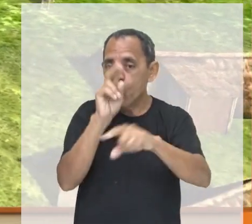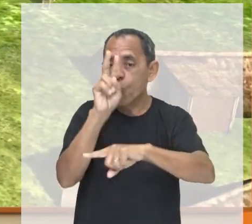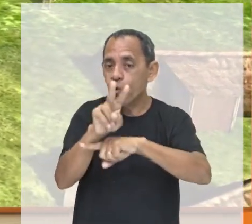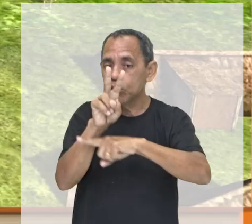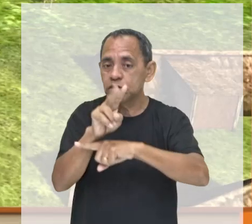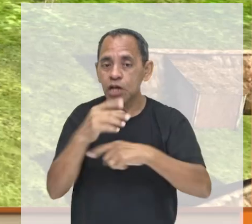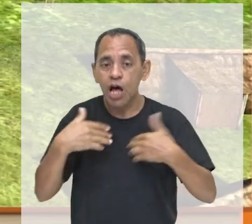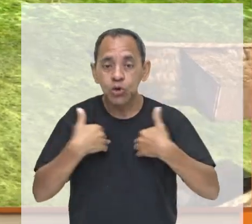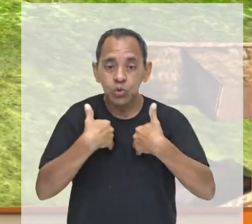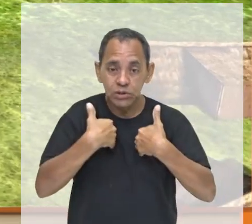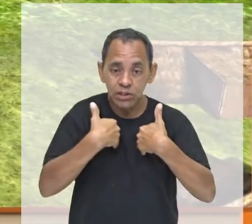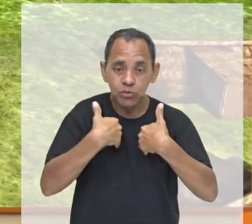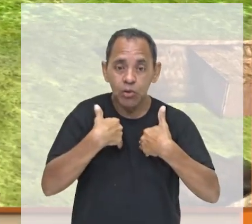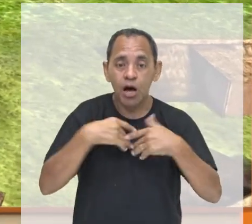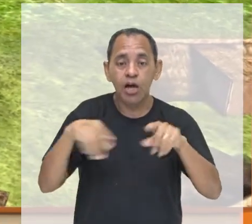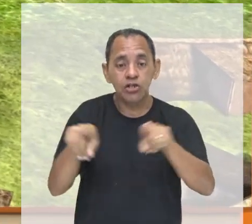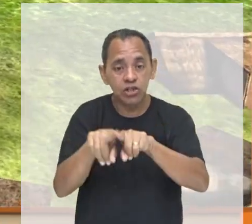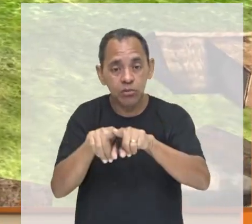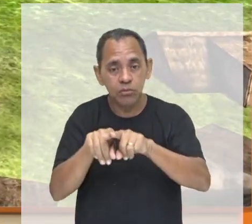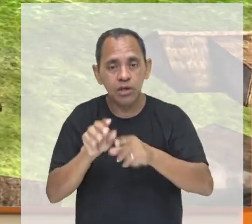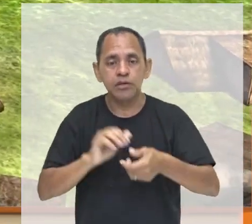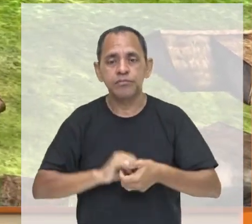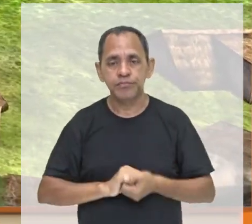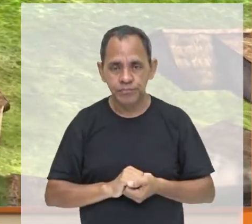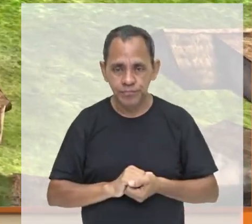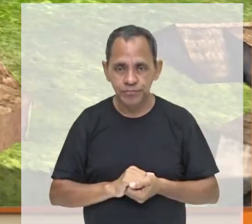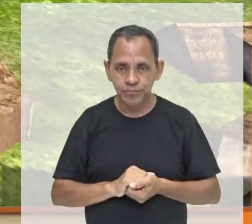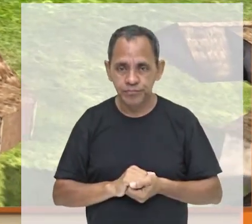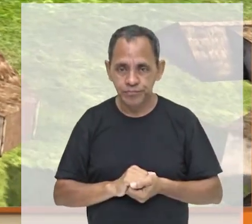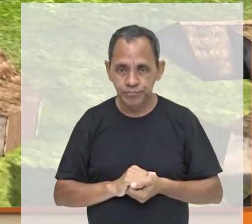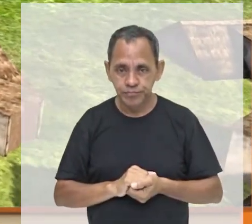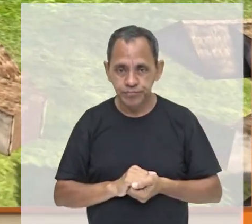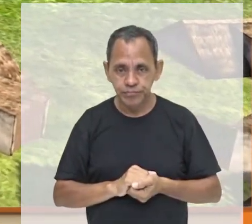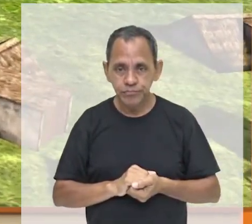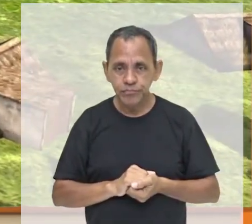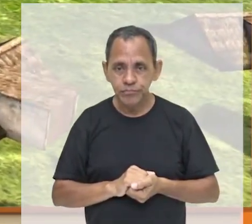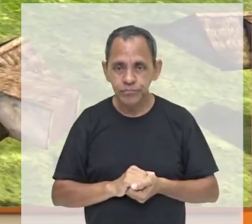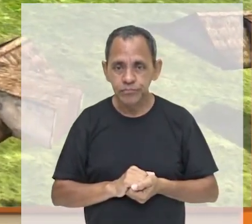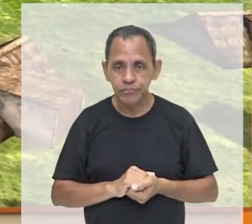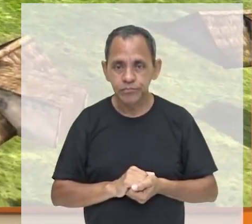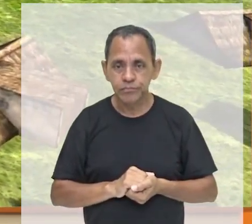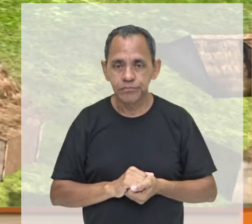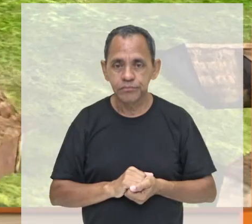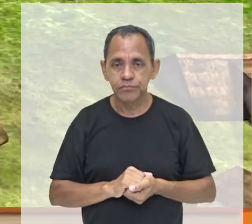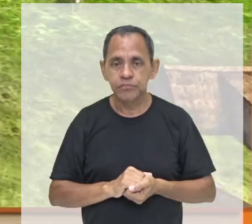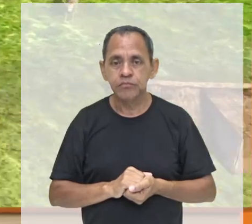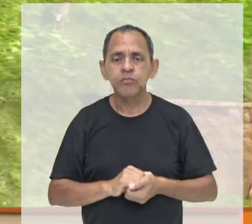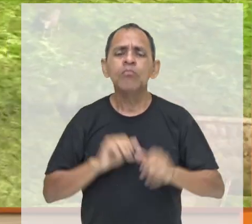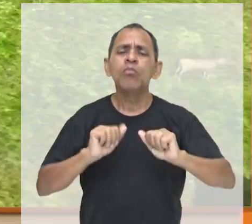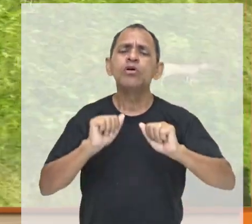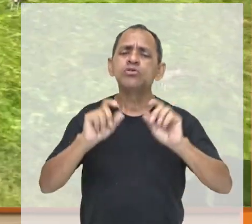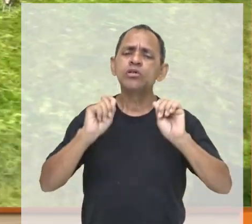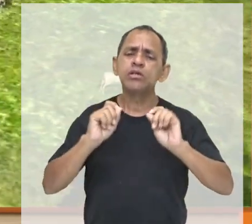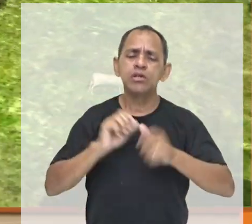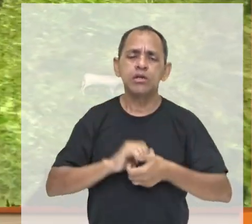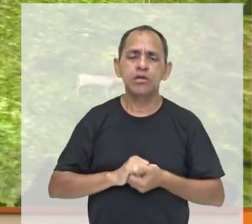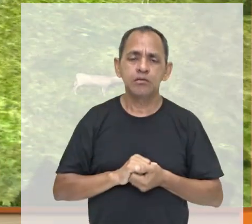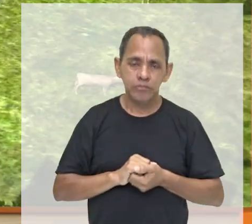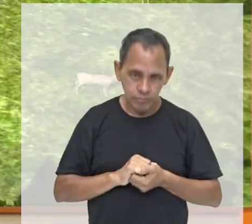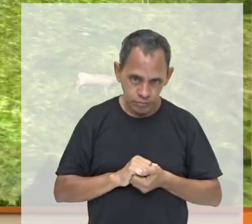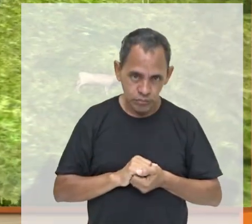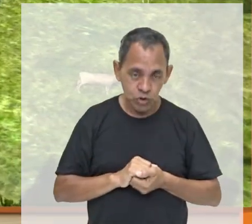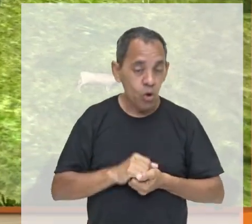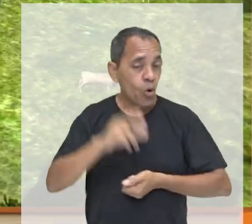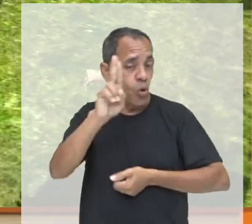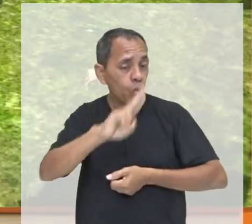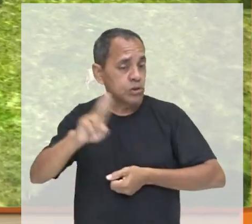com o bovino sendo cuidado, com os animais, né? Ou também a gente pode ter o quê? Uma rotação trienal,